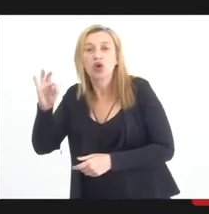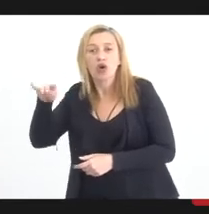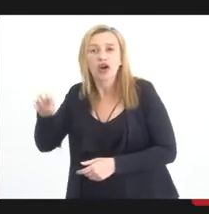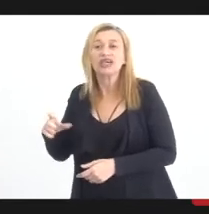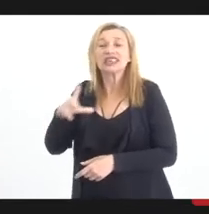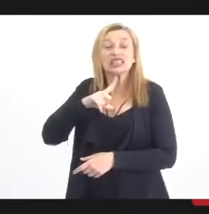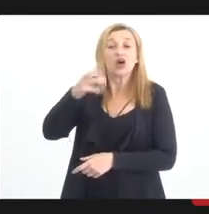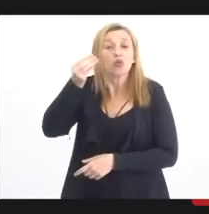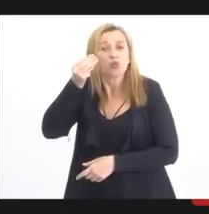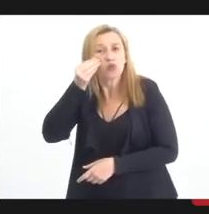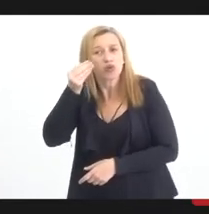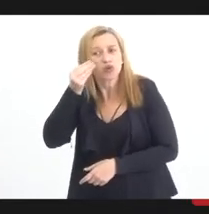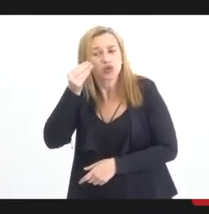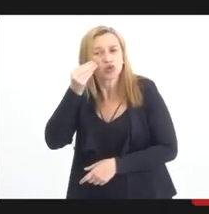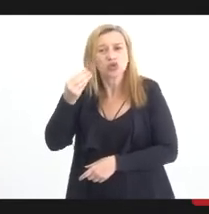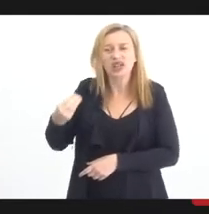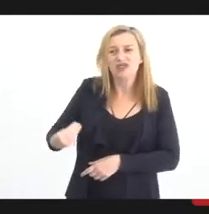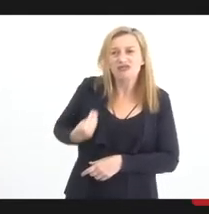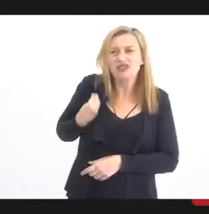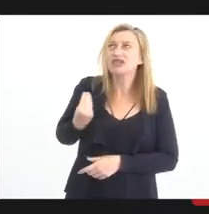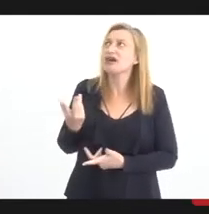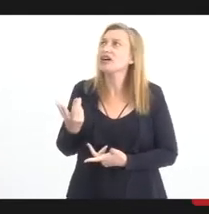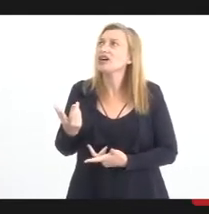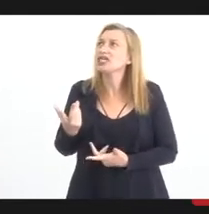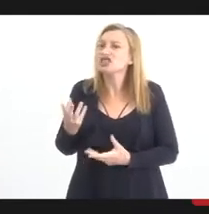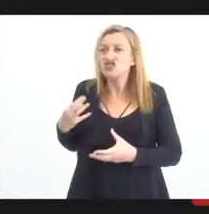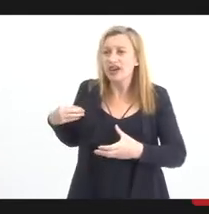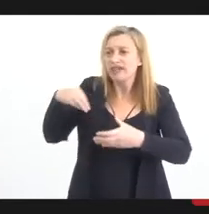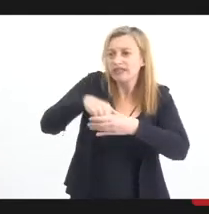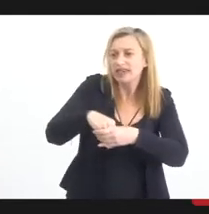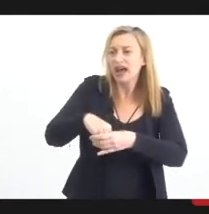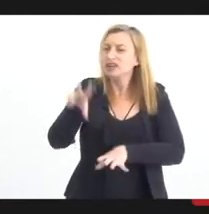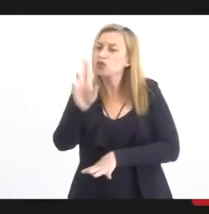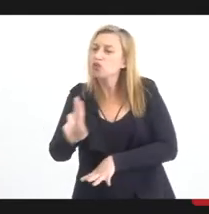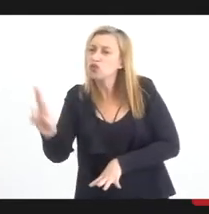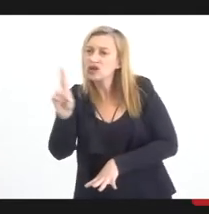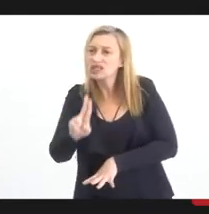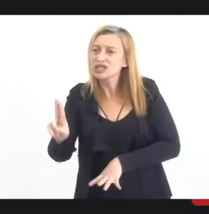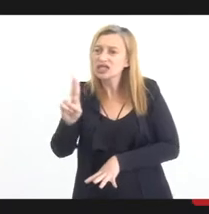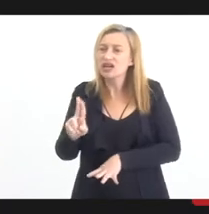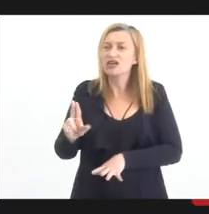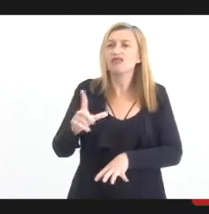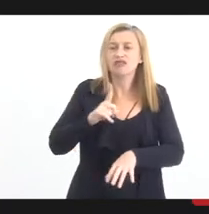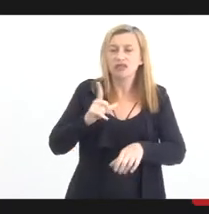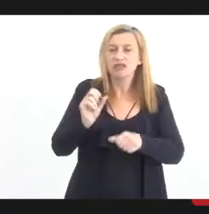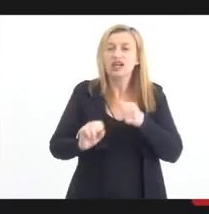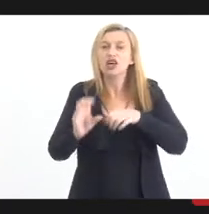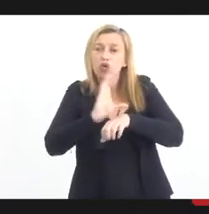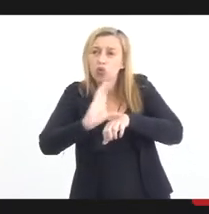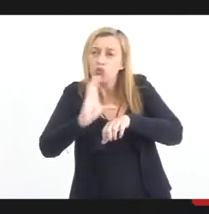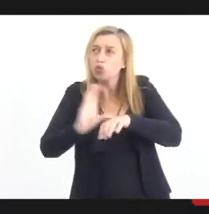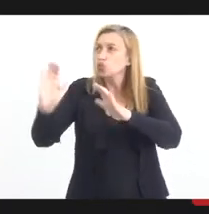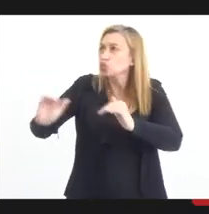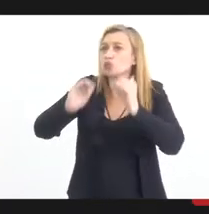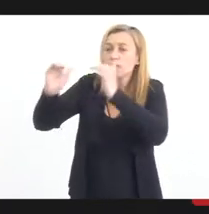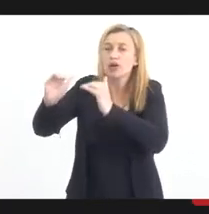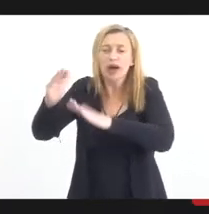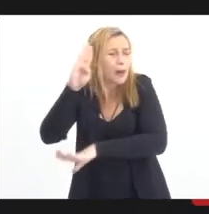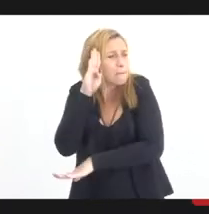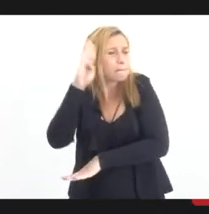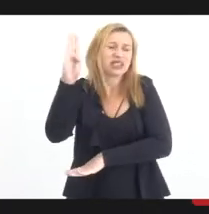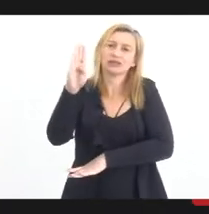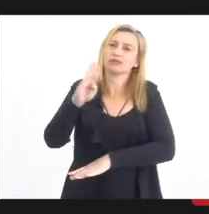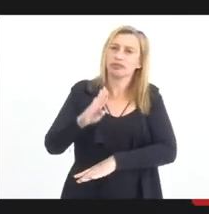a oportunidade na vida de ingressar numa universidade, fazer um curso superior, é algo